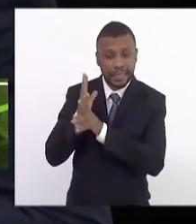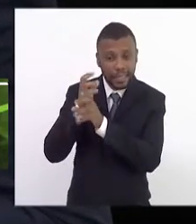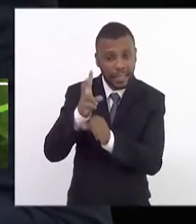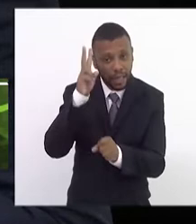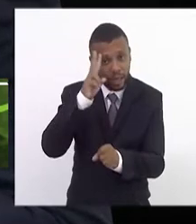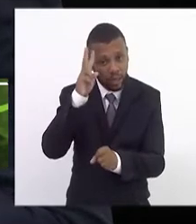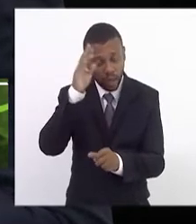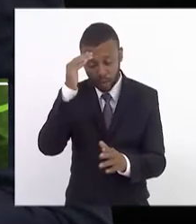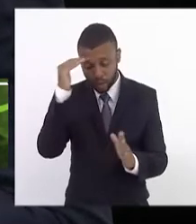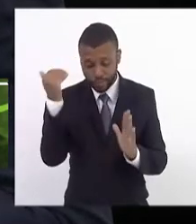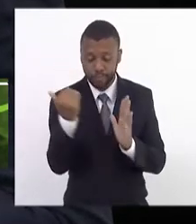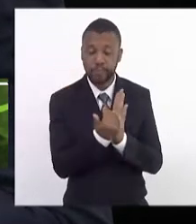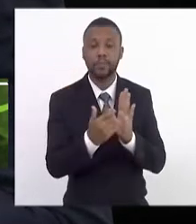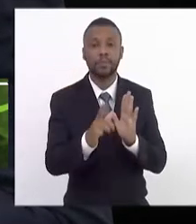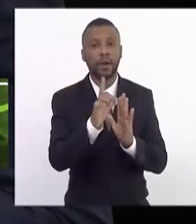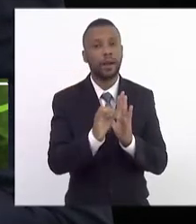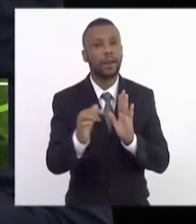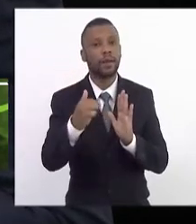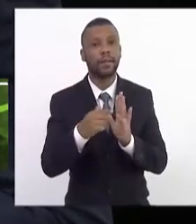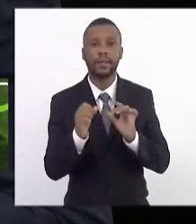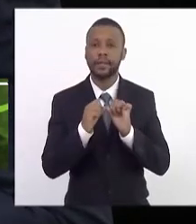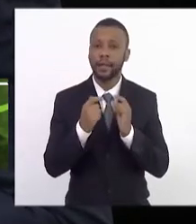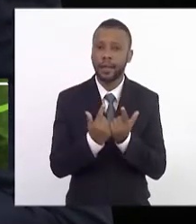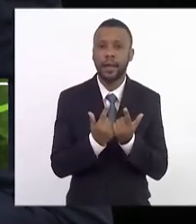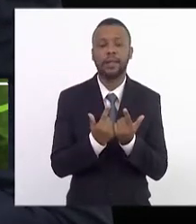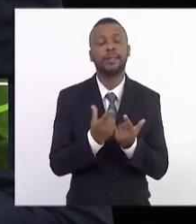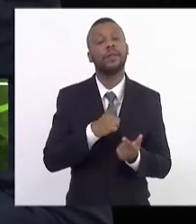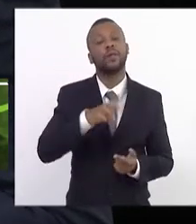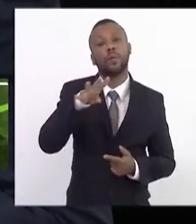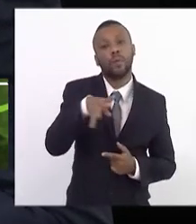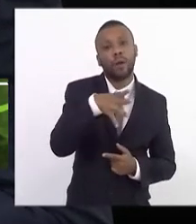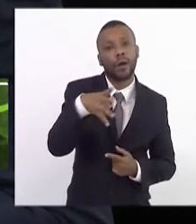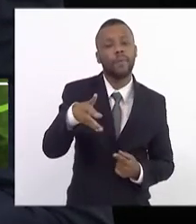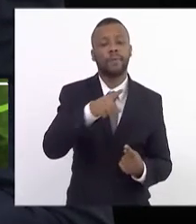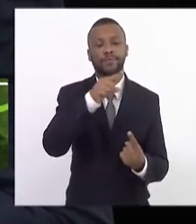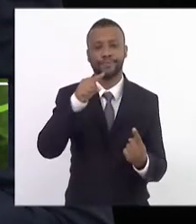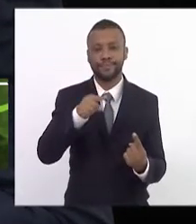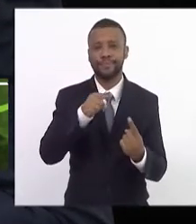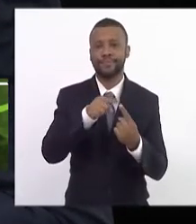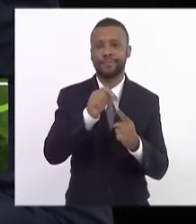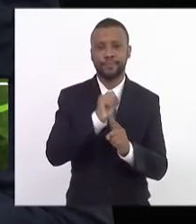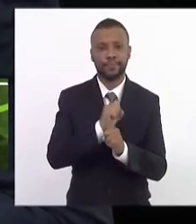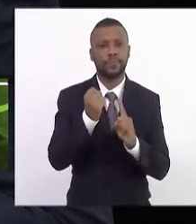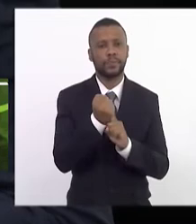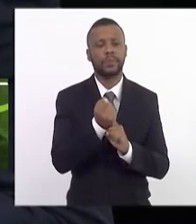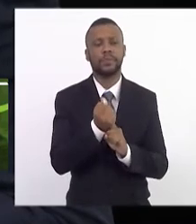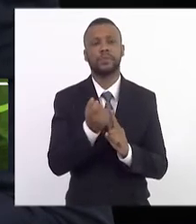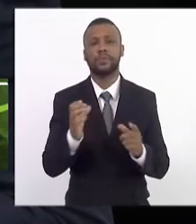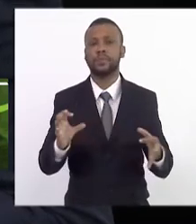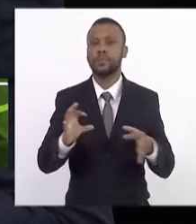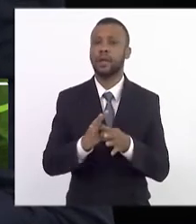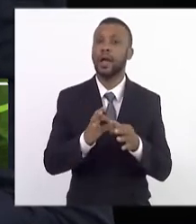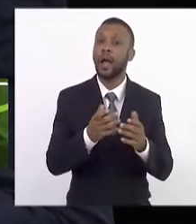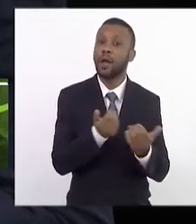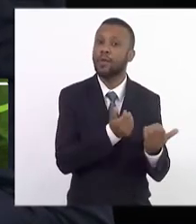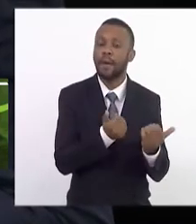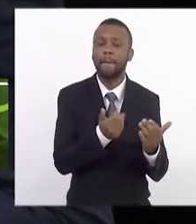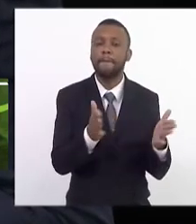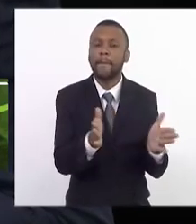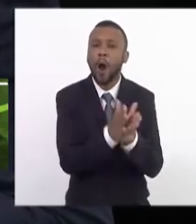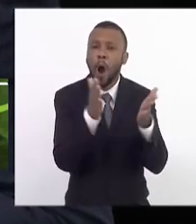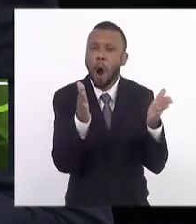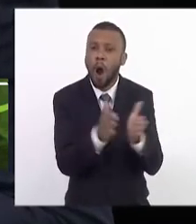casa, levando um programa de extremo alcance social e ambiental, envolvendo a juventude pobre, a juventude